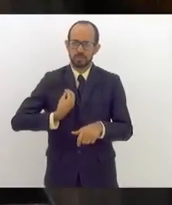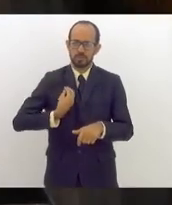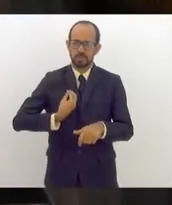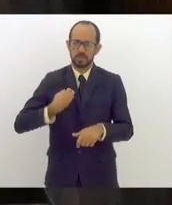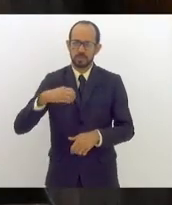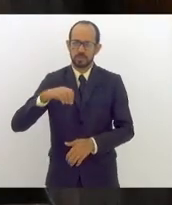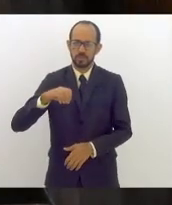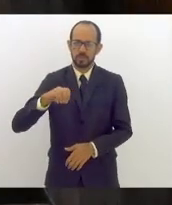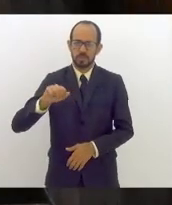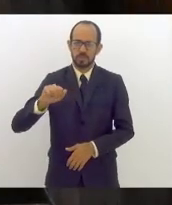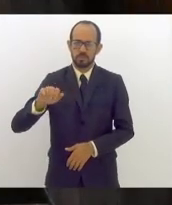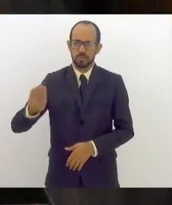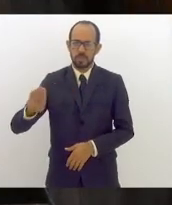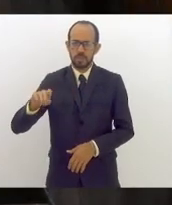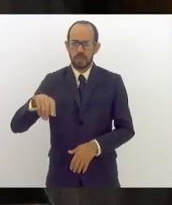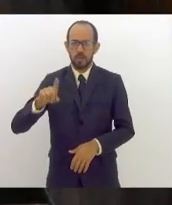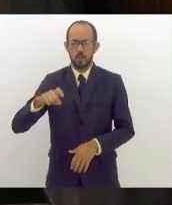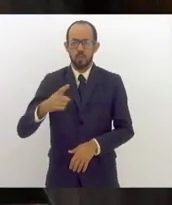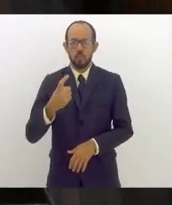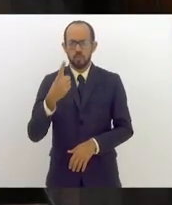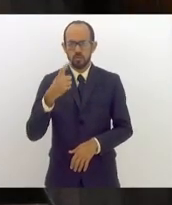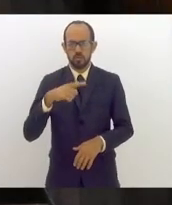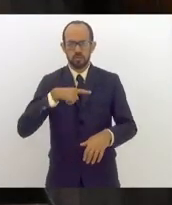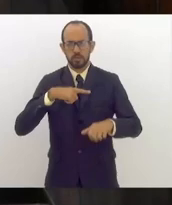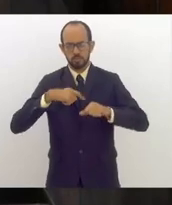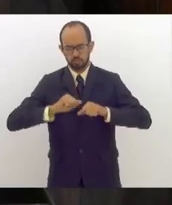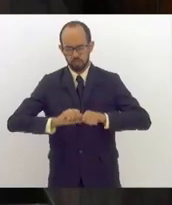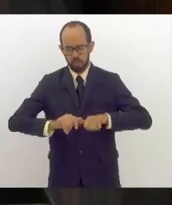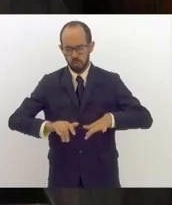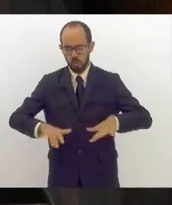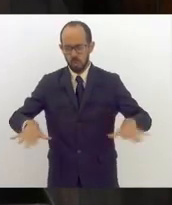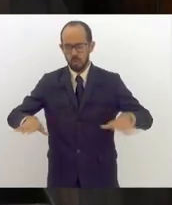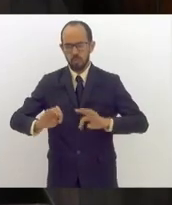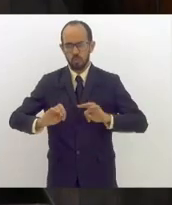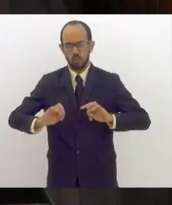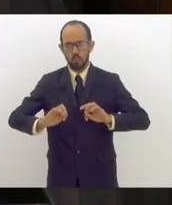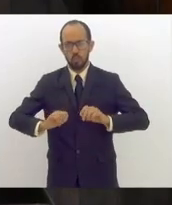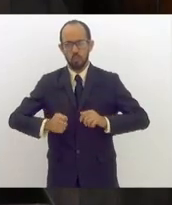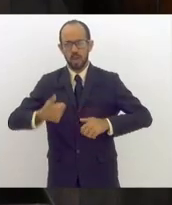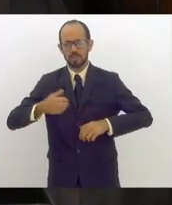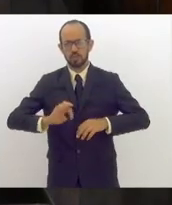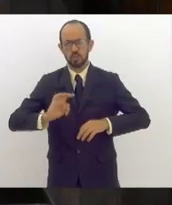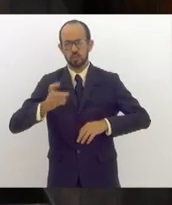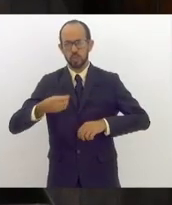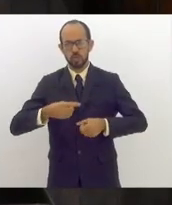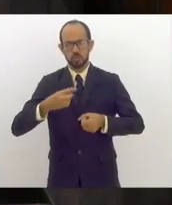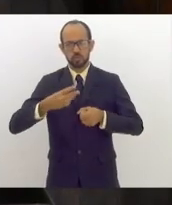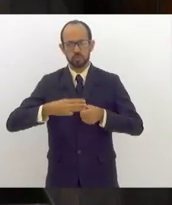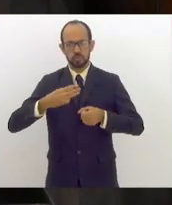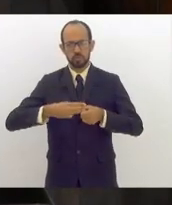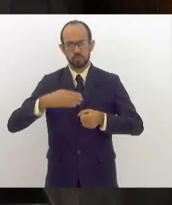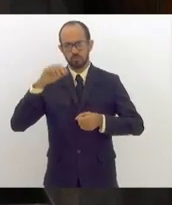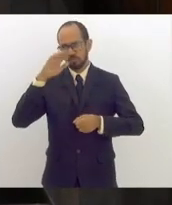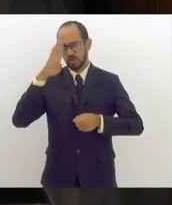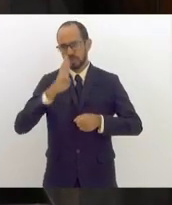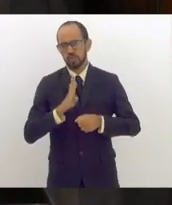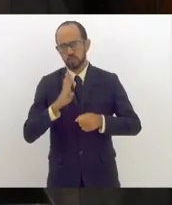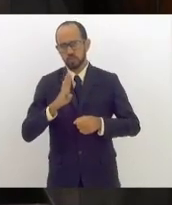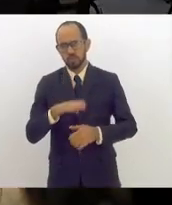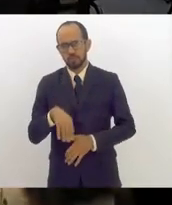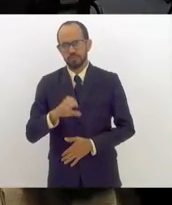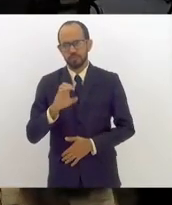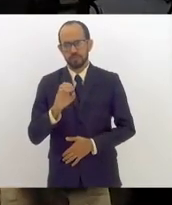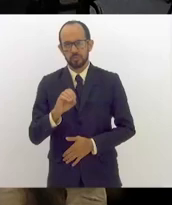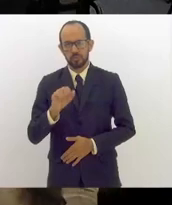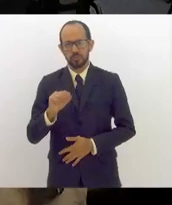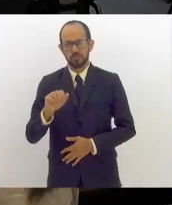de classe que tem capilaridade quase todos os municípios do Brasil a ordem é uma ordem